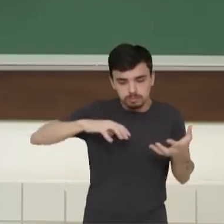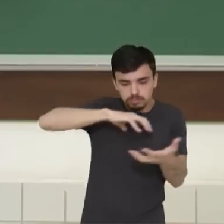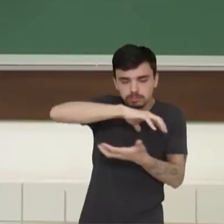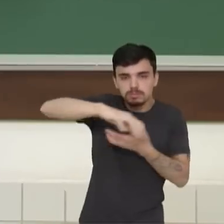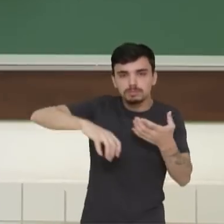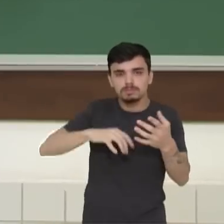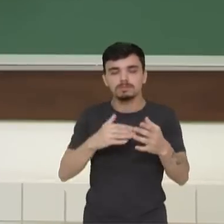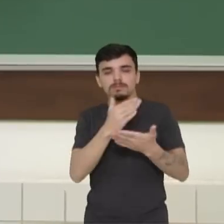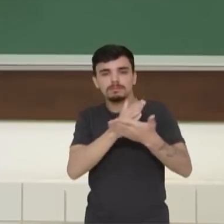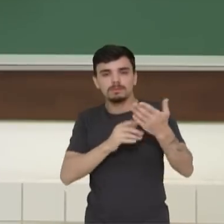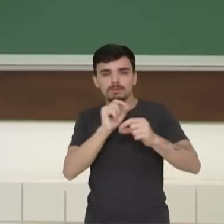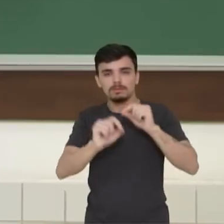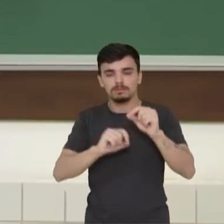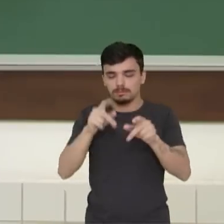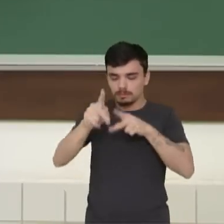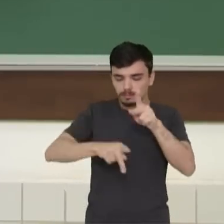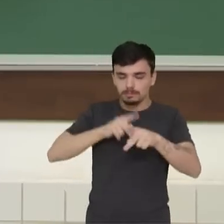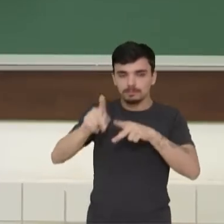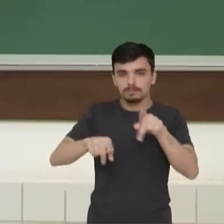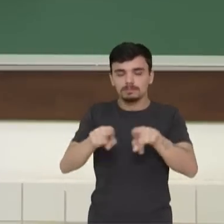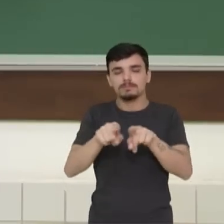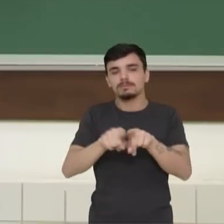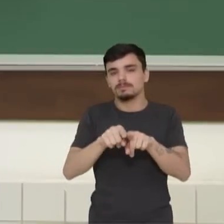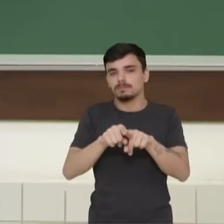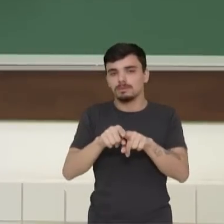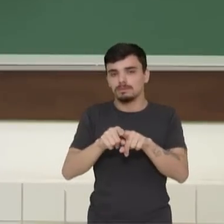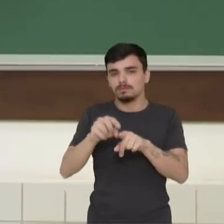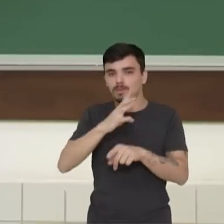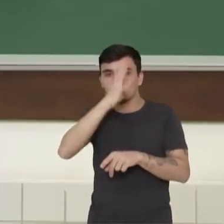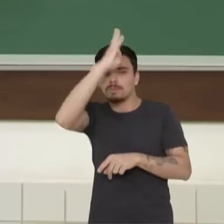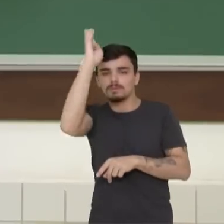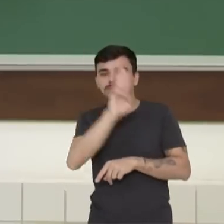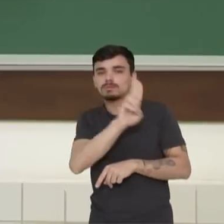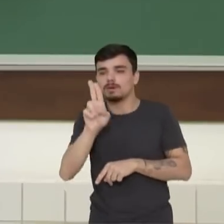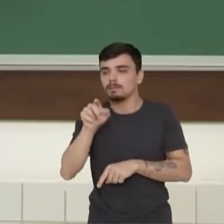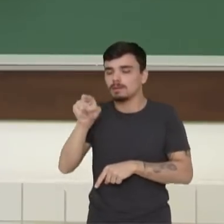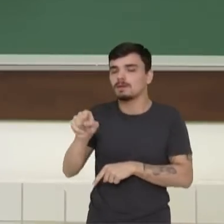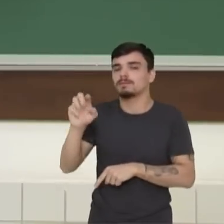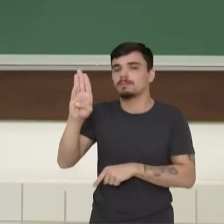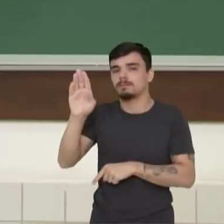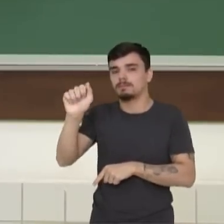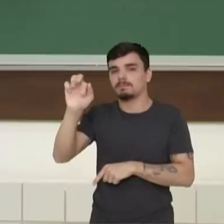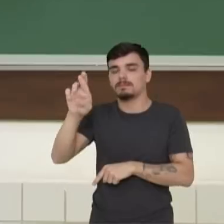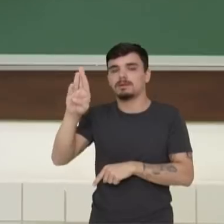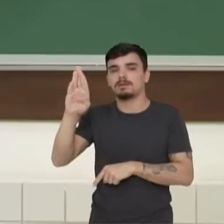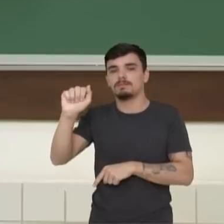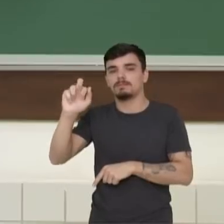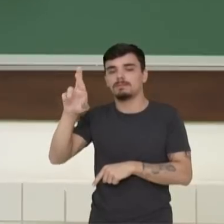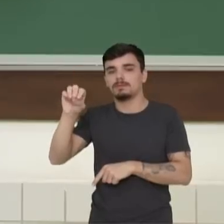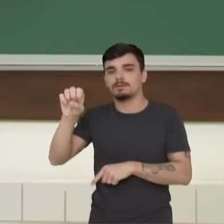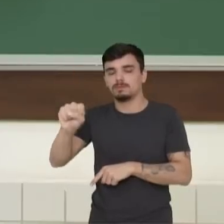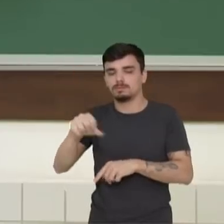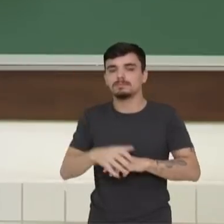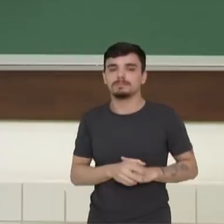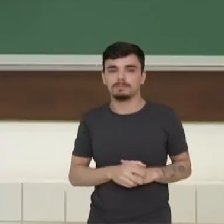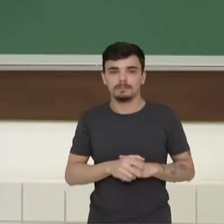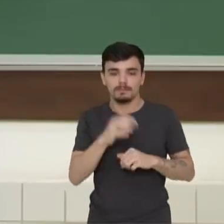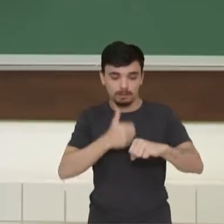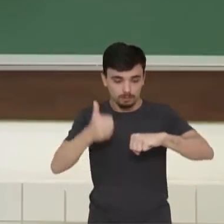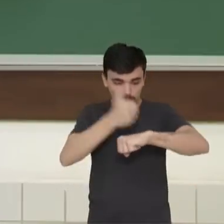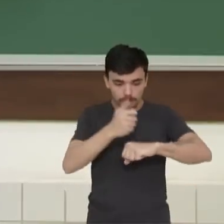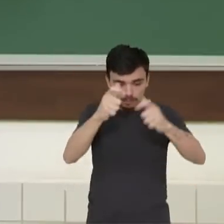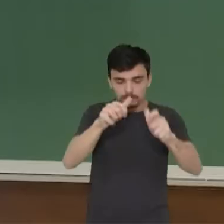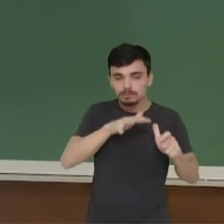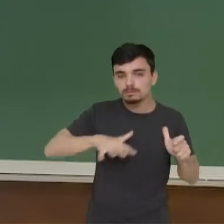dessas crises os povos que os romanos chamavam de bárbaros vão dominar aquele território. E